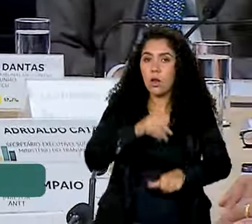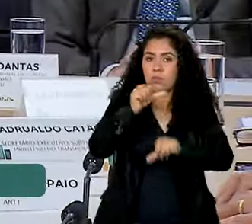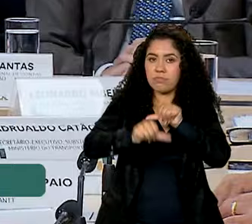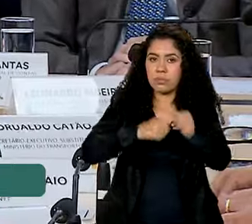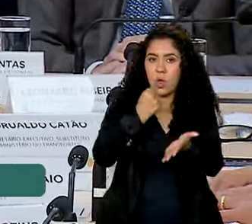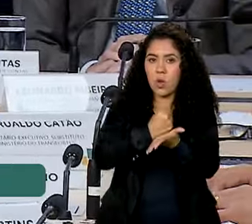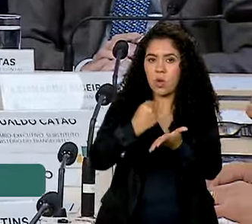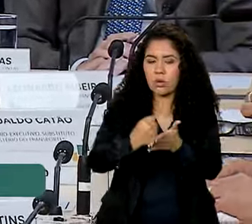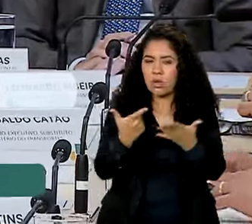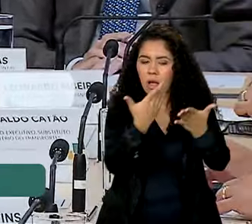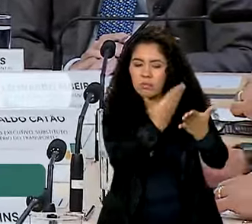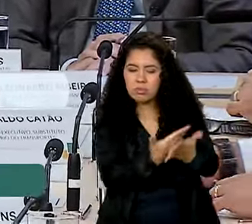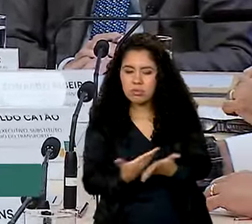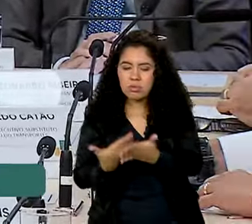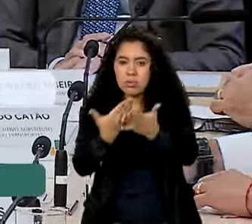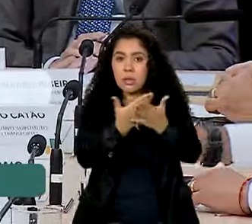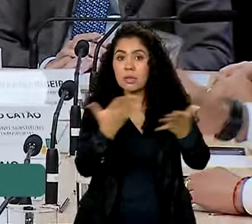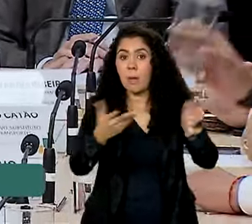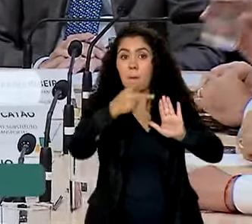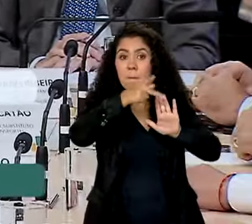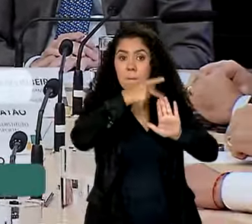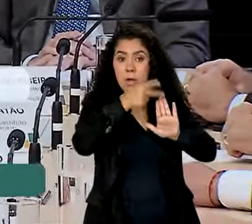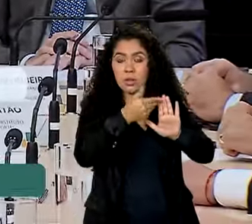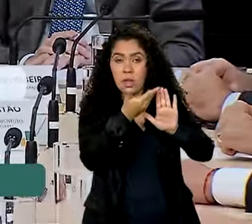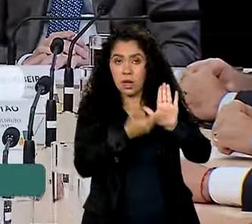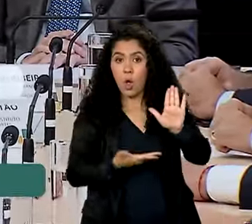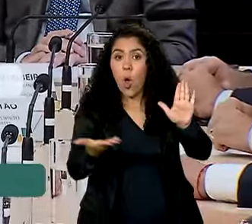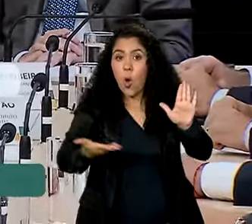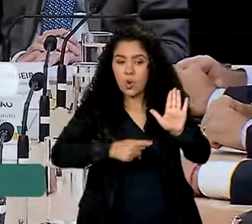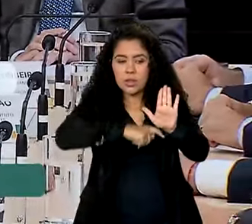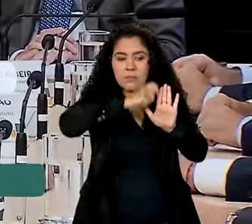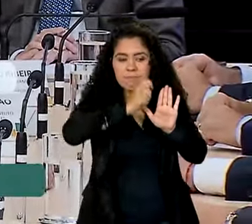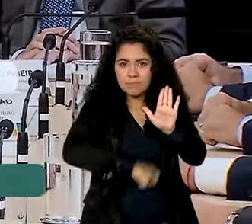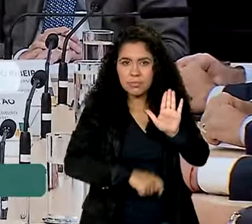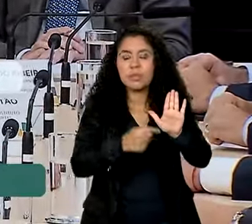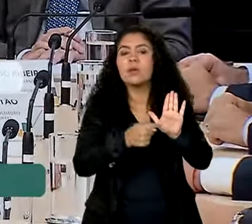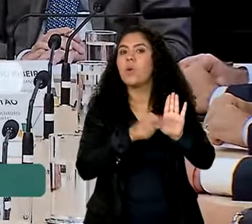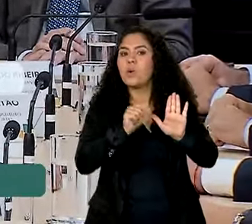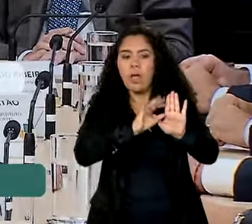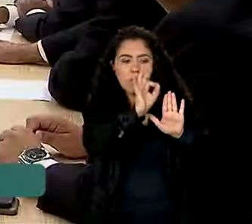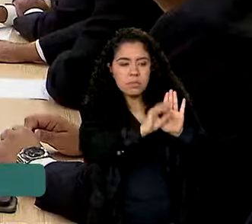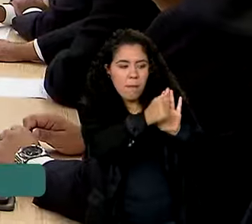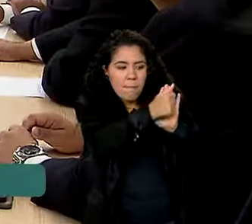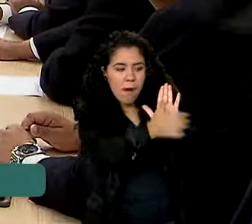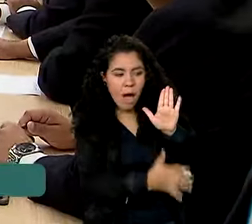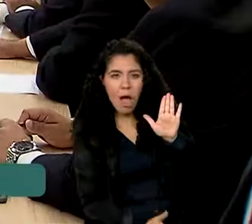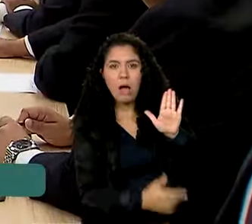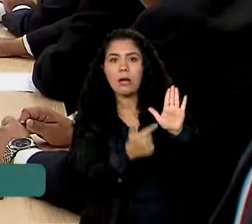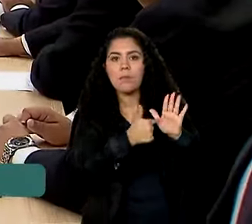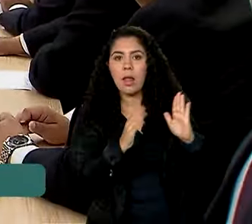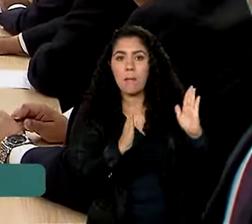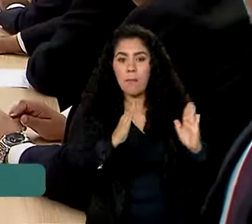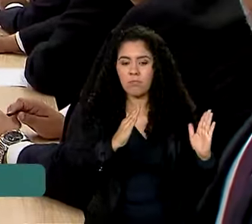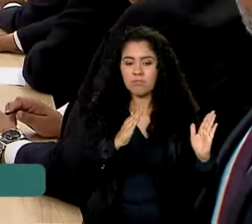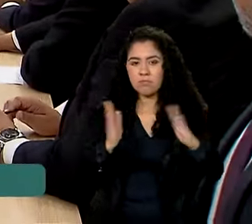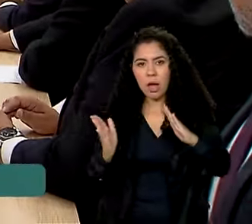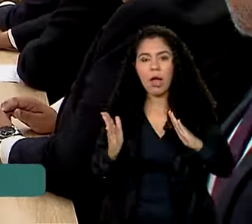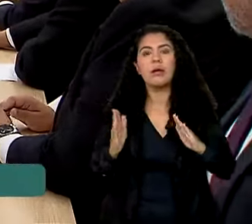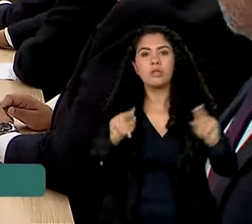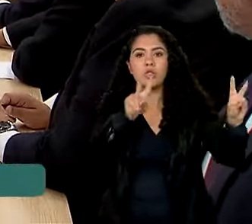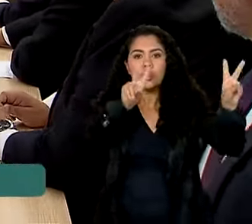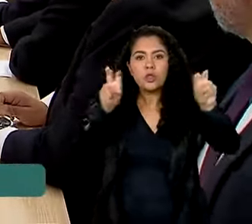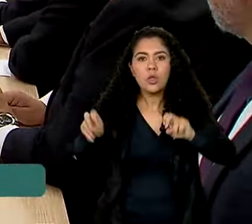em estudos e que uma portaria foi assinada hoje para estabelecer diretrizes para a prorrogação antecipada